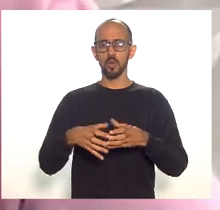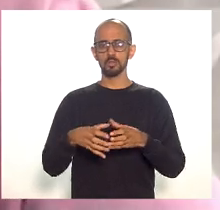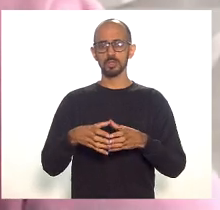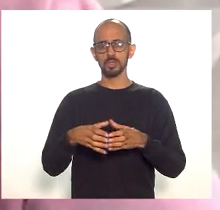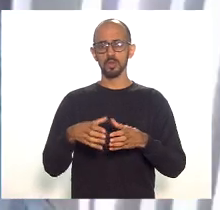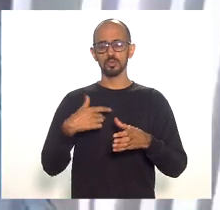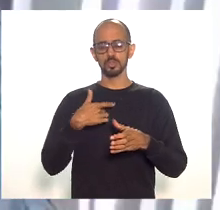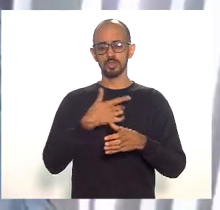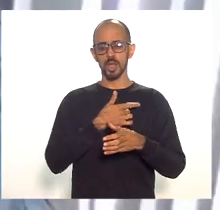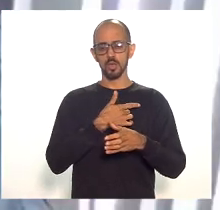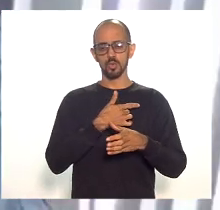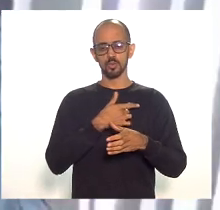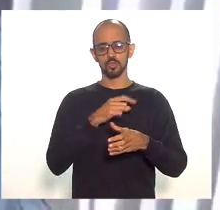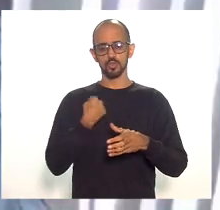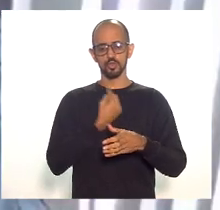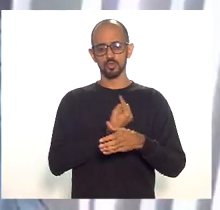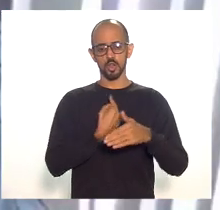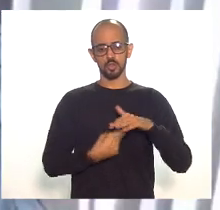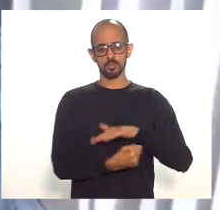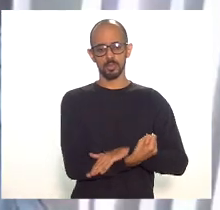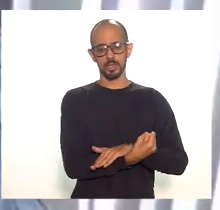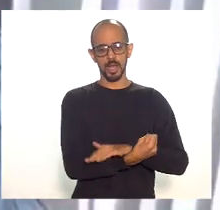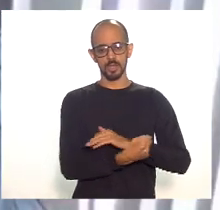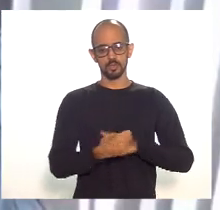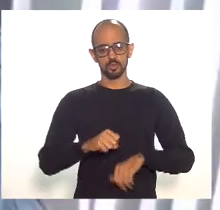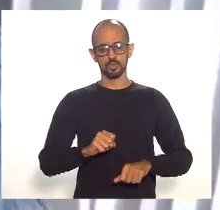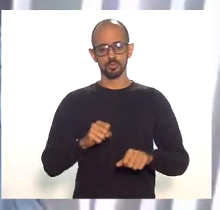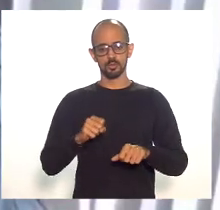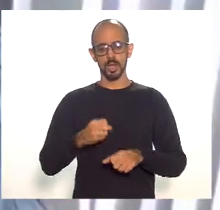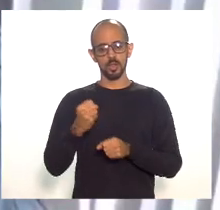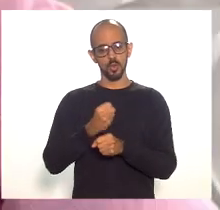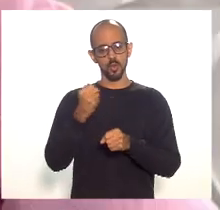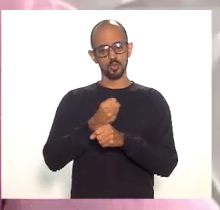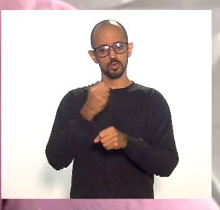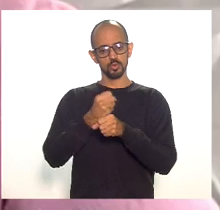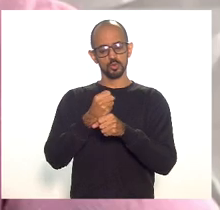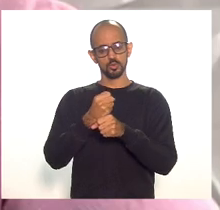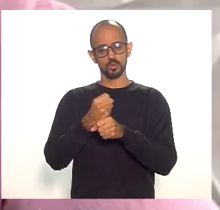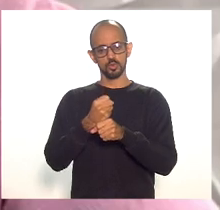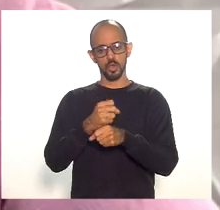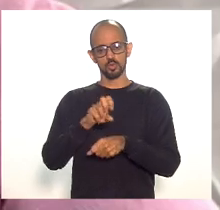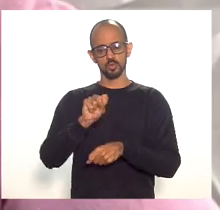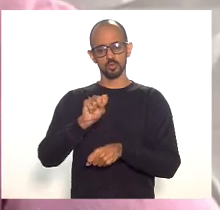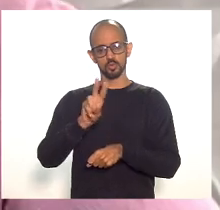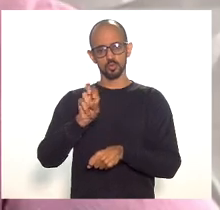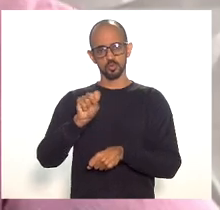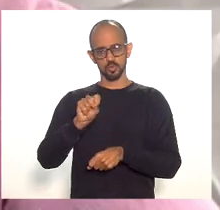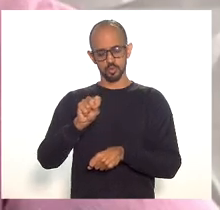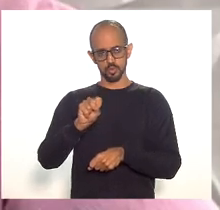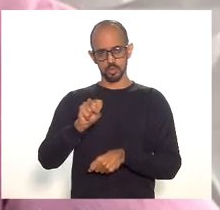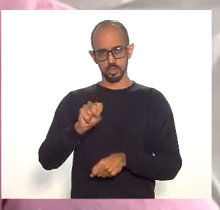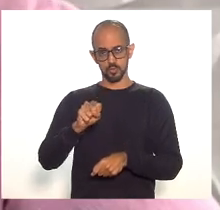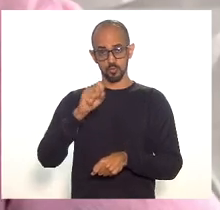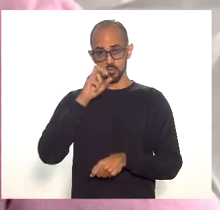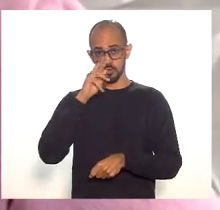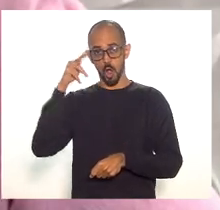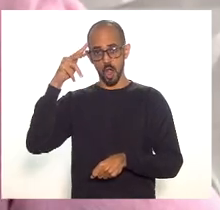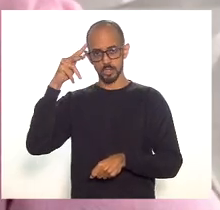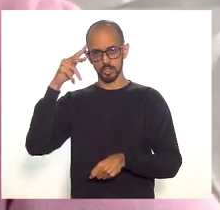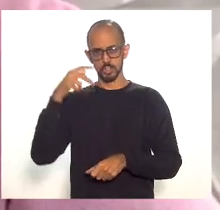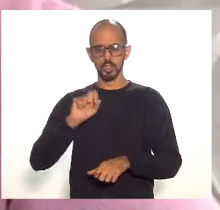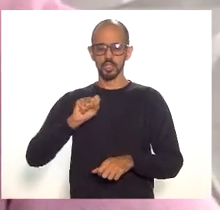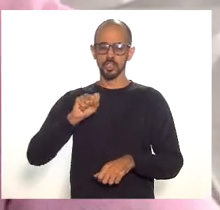nossos mandatos em particular, na luta pela construção de um SUS que seja forte, de um sistema único